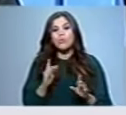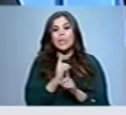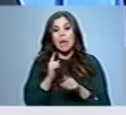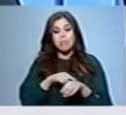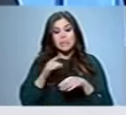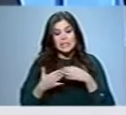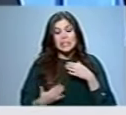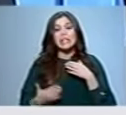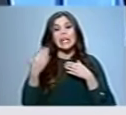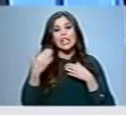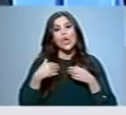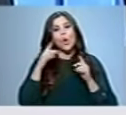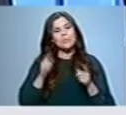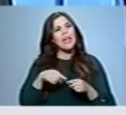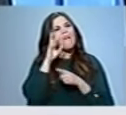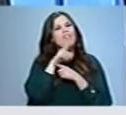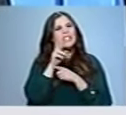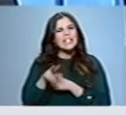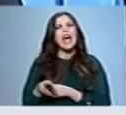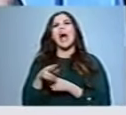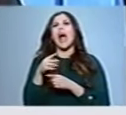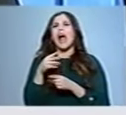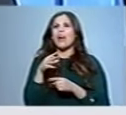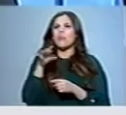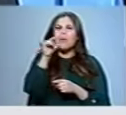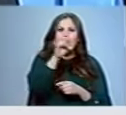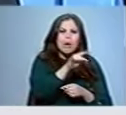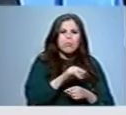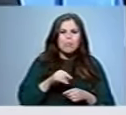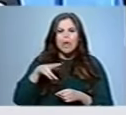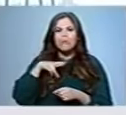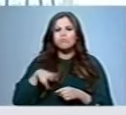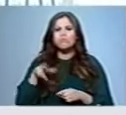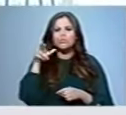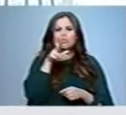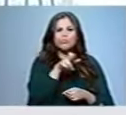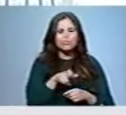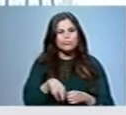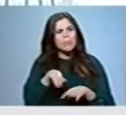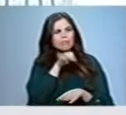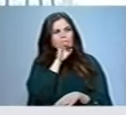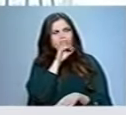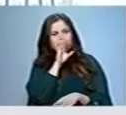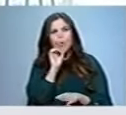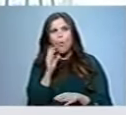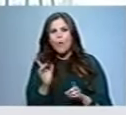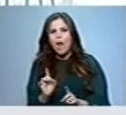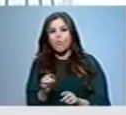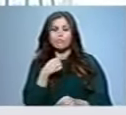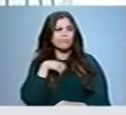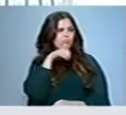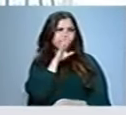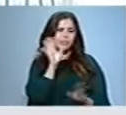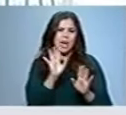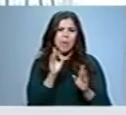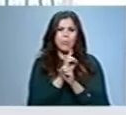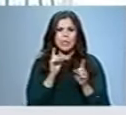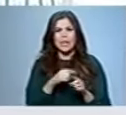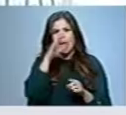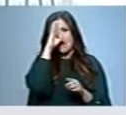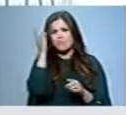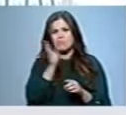visitar mais Portugal e conhecer mais recantes. Surpreendeste com aquilo que viste? Não me surpreendi porque eu já estava à espera que fosse altamente, como efetivamente